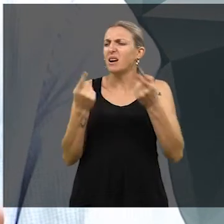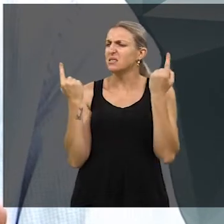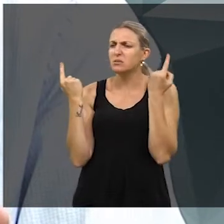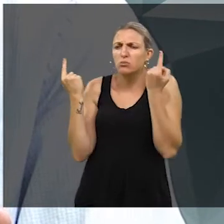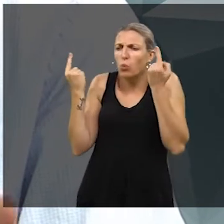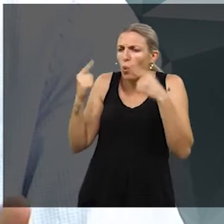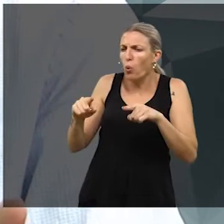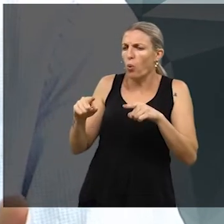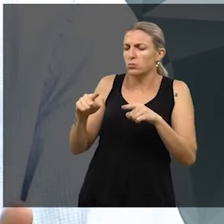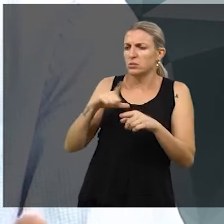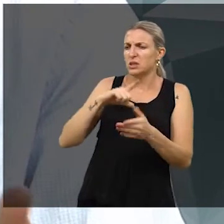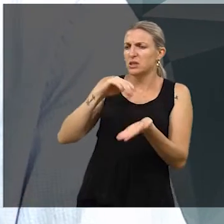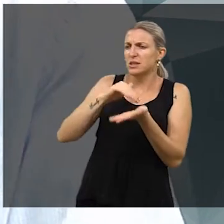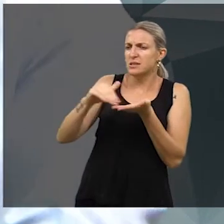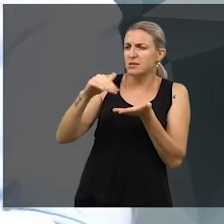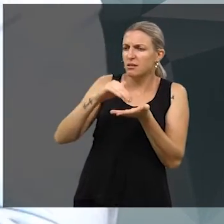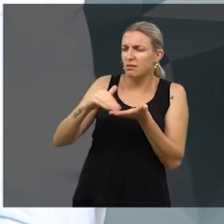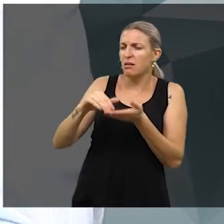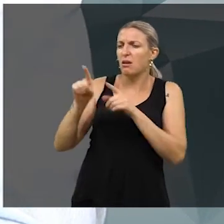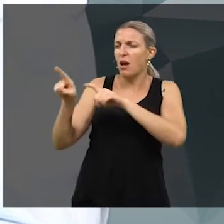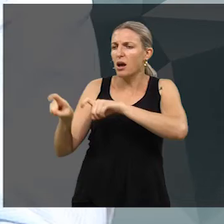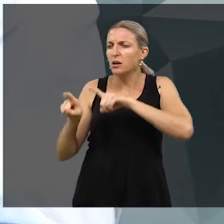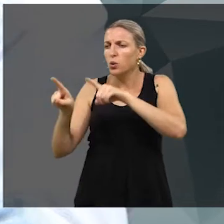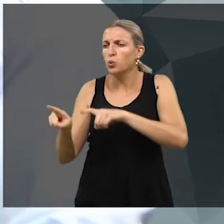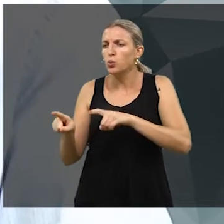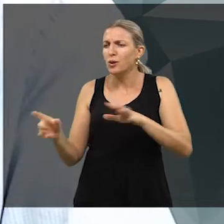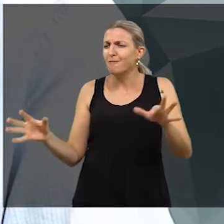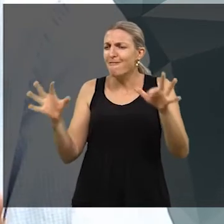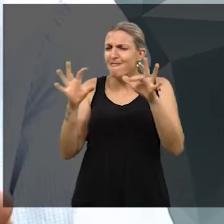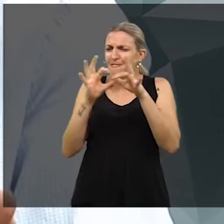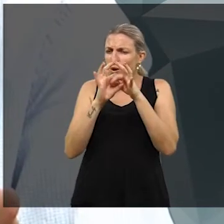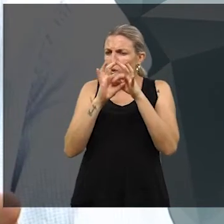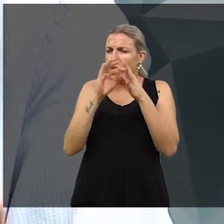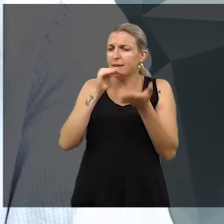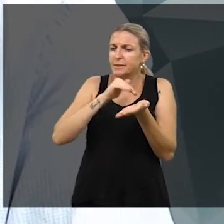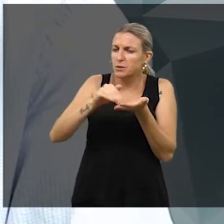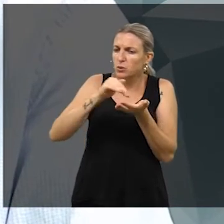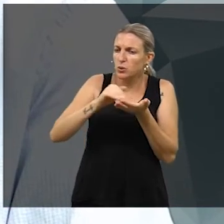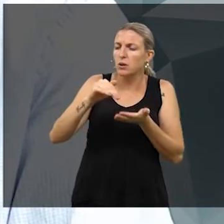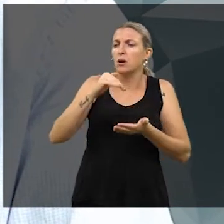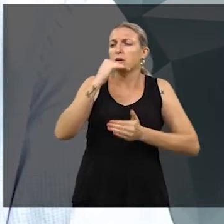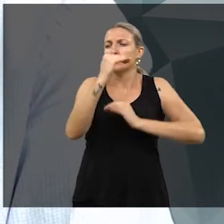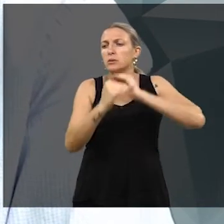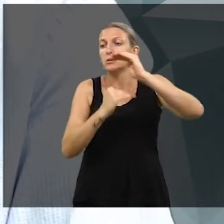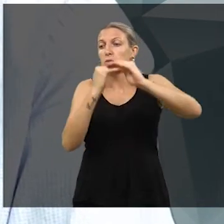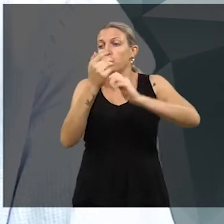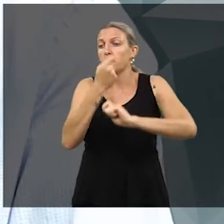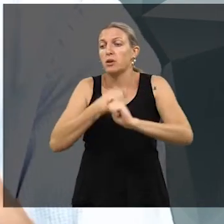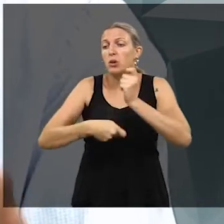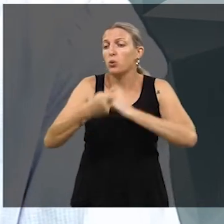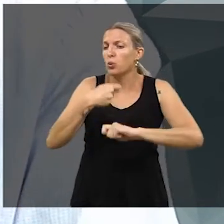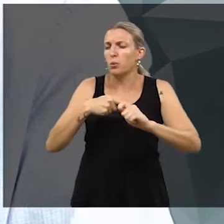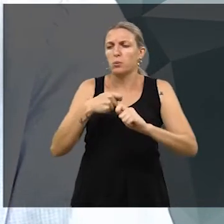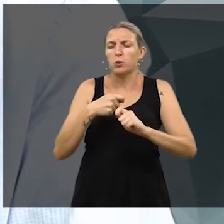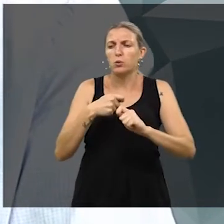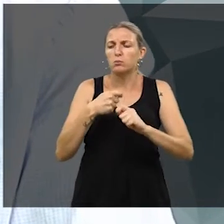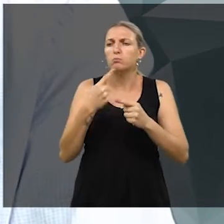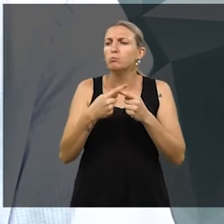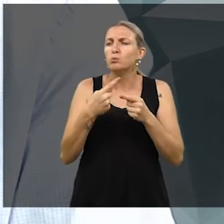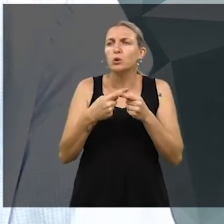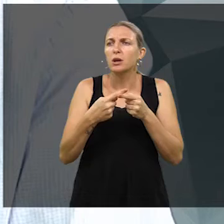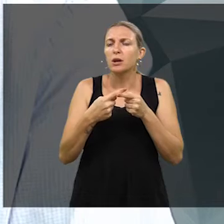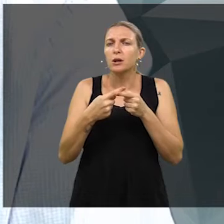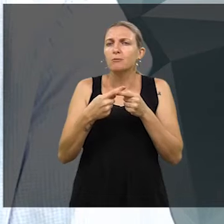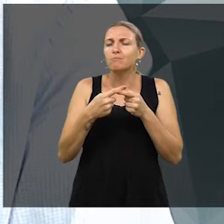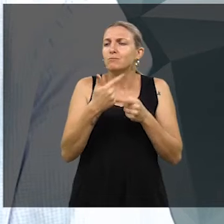Secretaria de Agricultura vinculada à Secretaria de Desenvolvimento Econômico, não termos mais status de secretaria. Então,